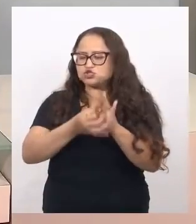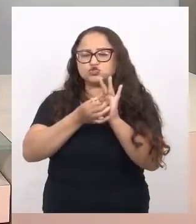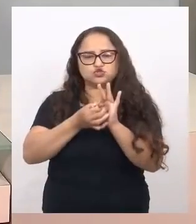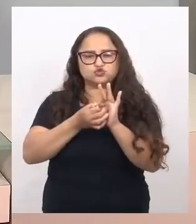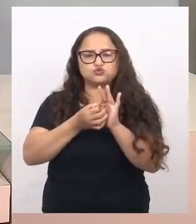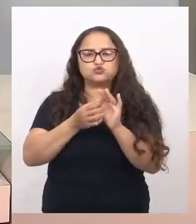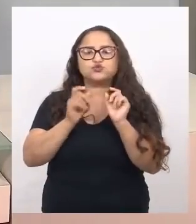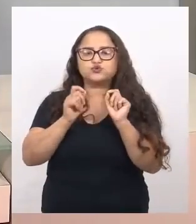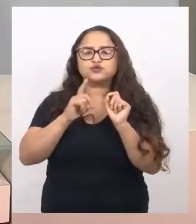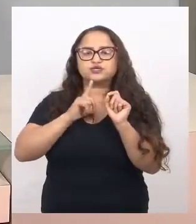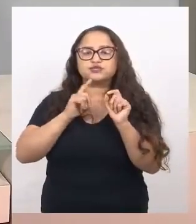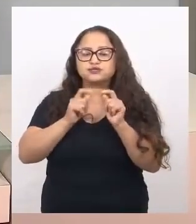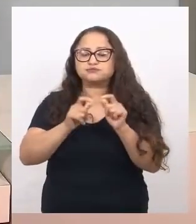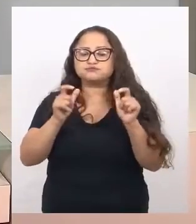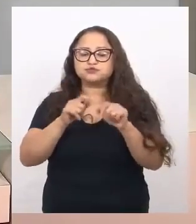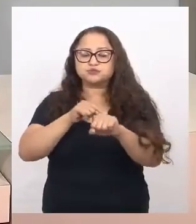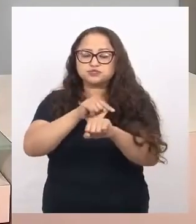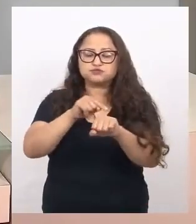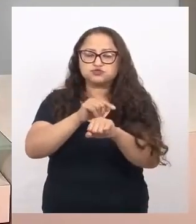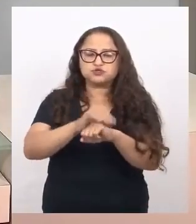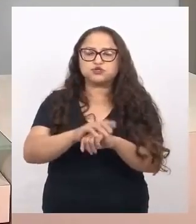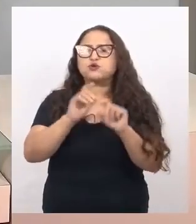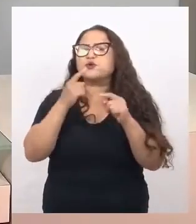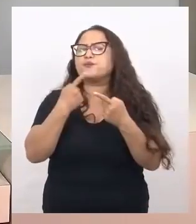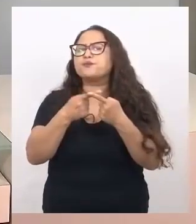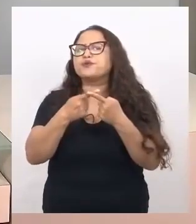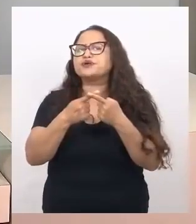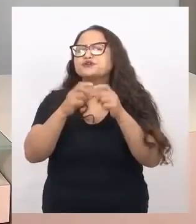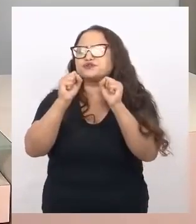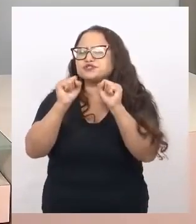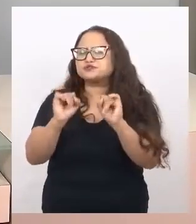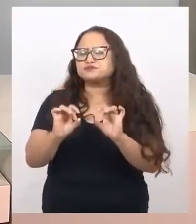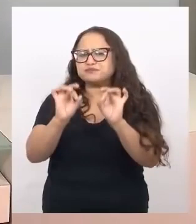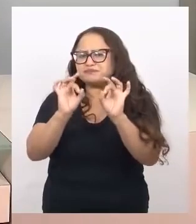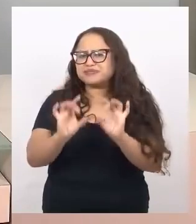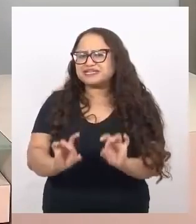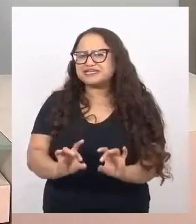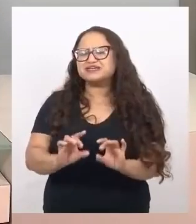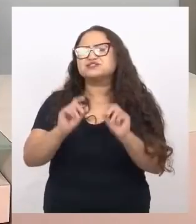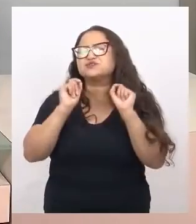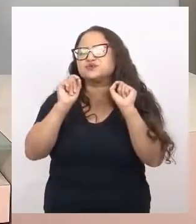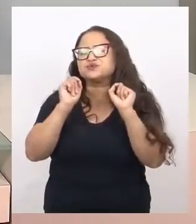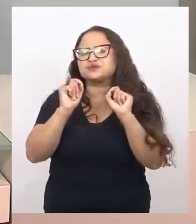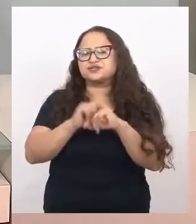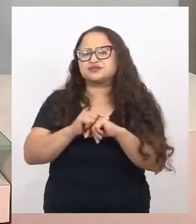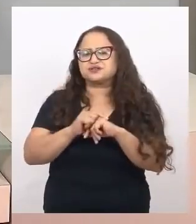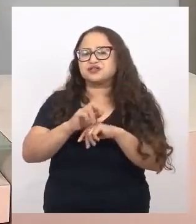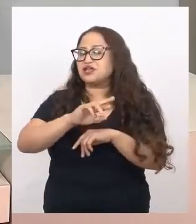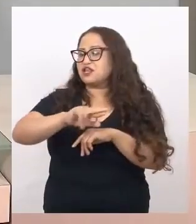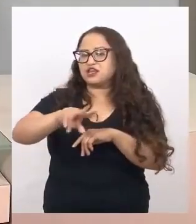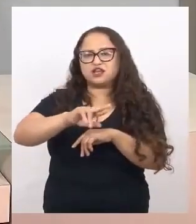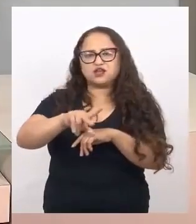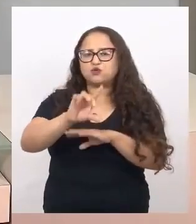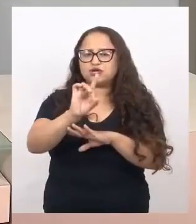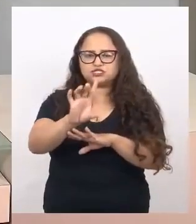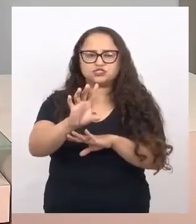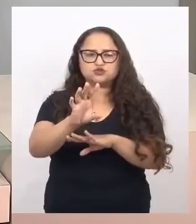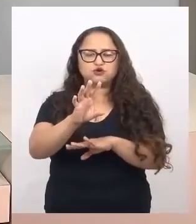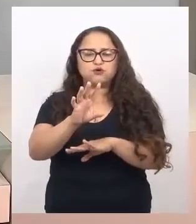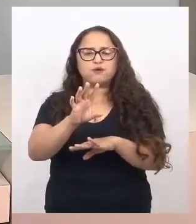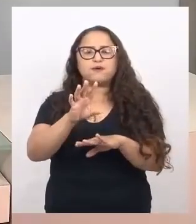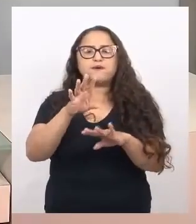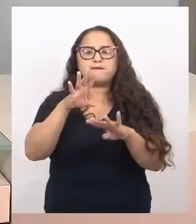da expansão. Por que eu estou falando especificamente da segunda série do noturno? Não é só matemática, tem língua portuguesa